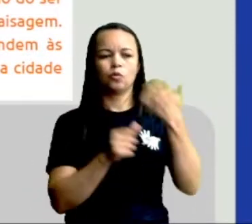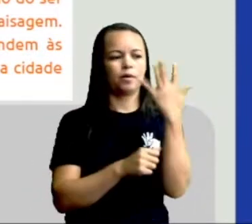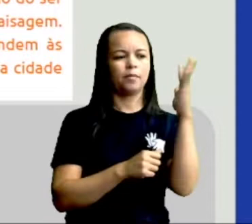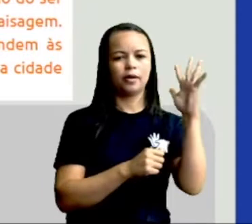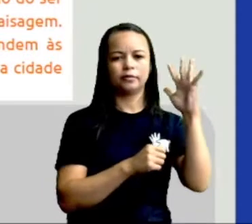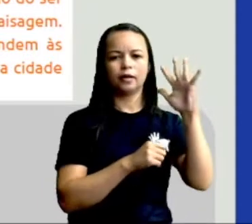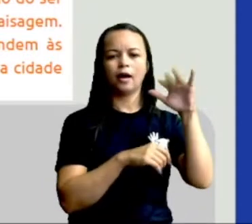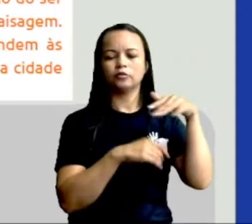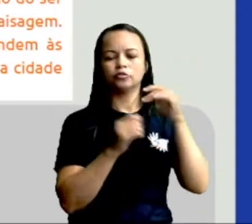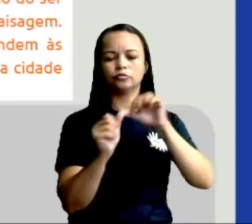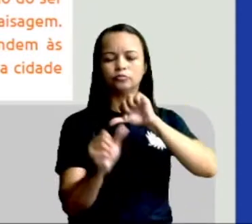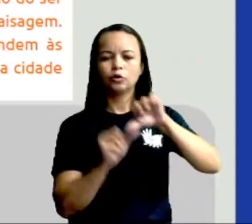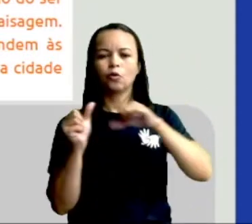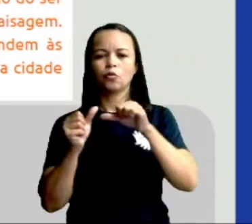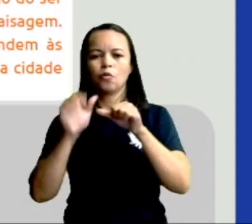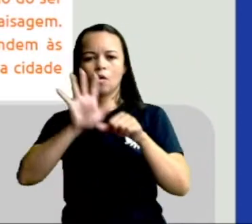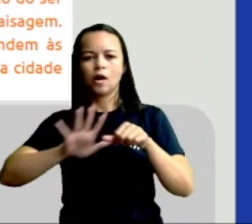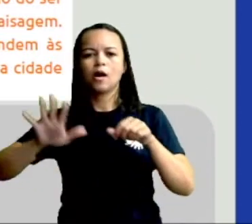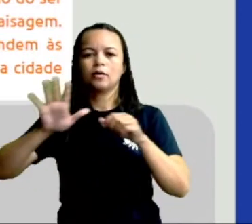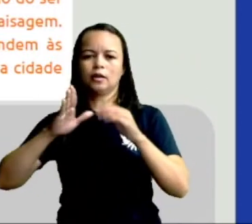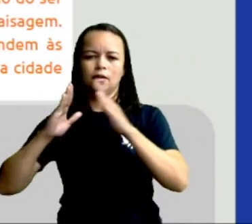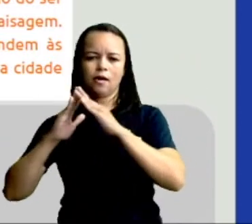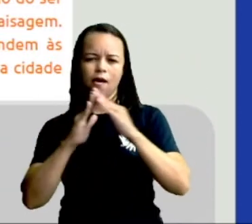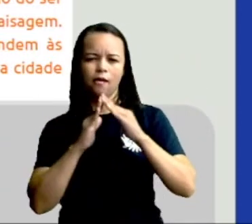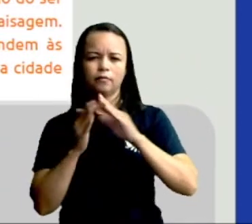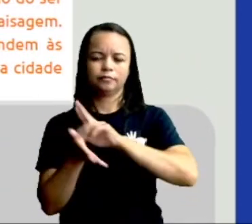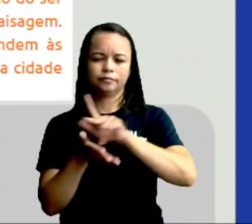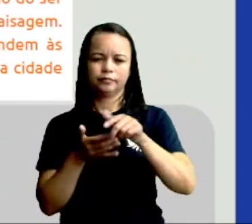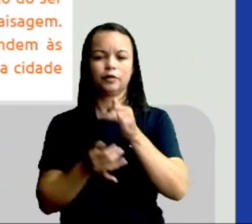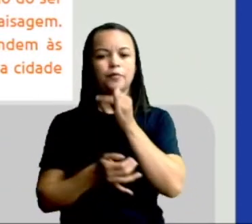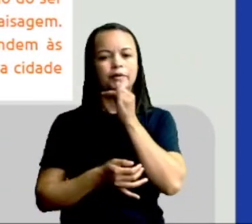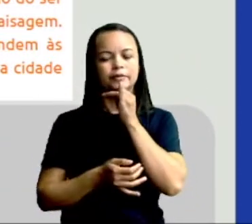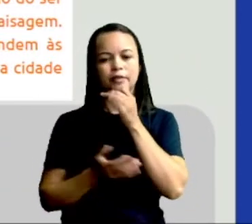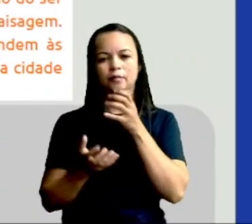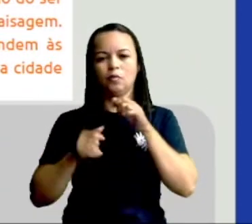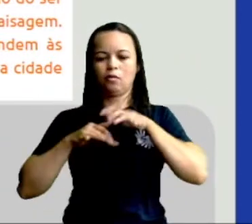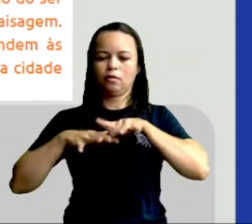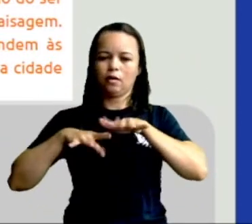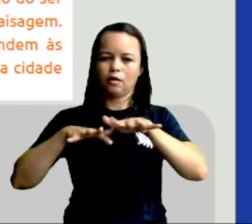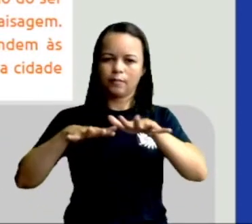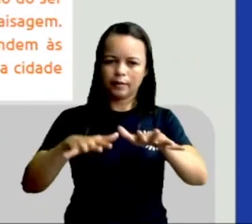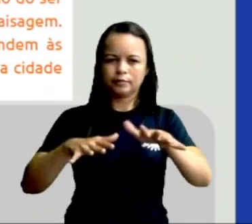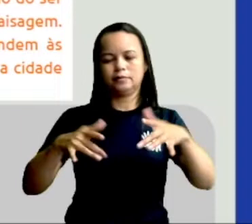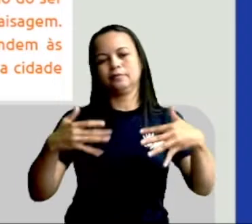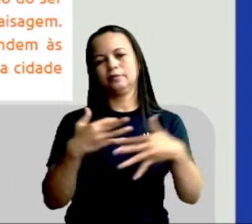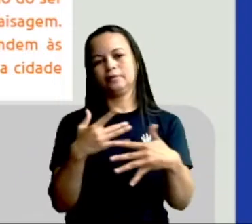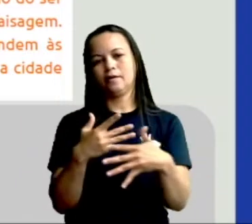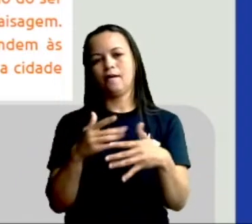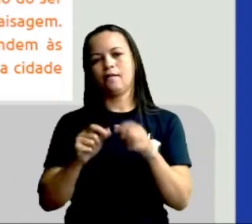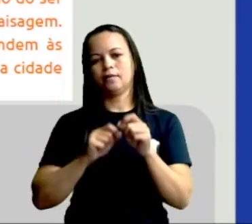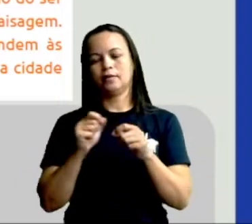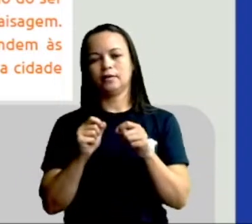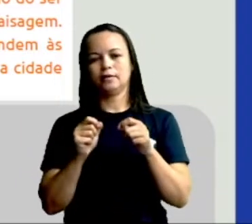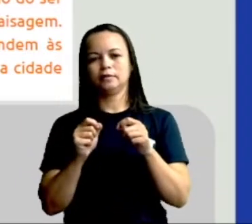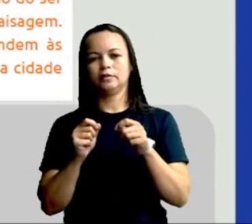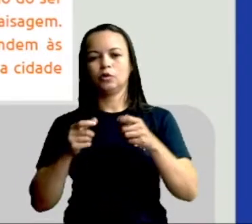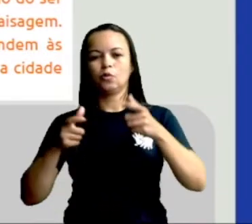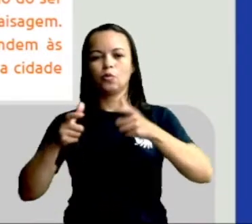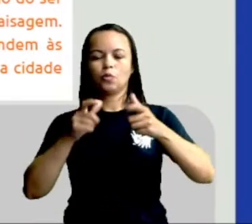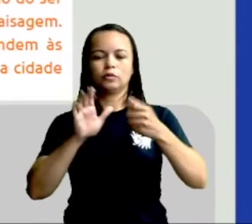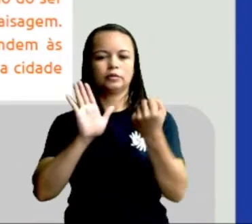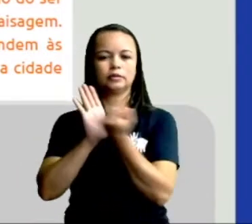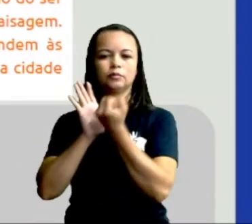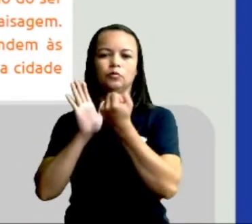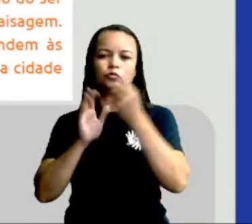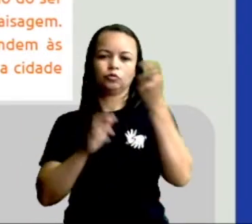corresponde as paisagens culturais do nosso país um grande exemplo de aglomeração Urbana e de símbolos culturais é a